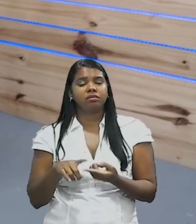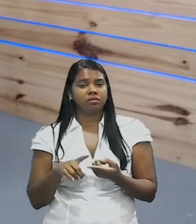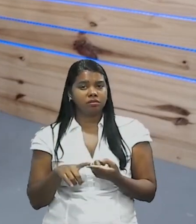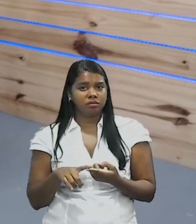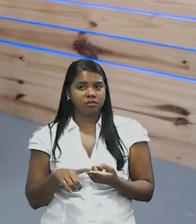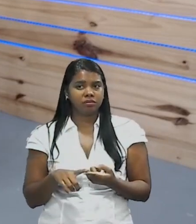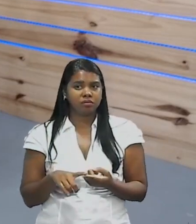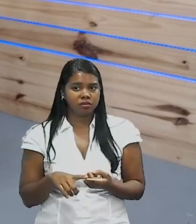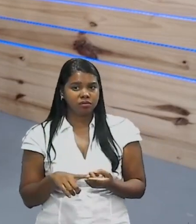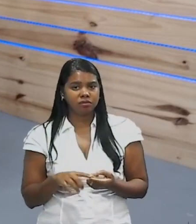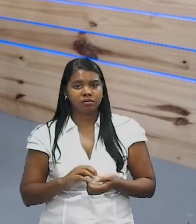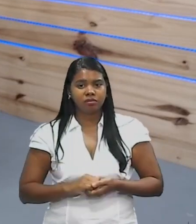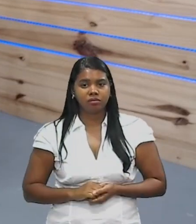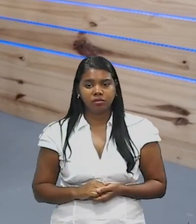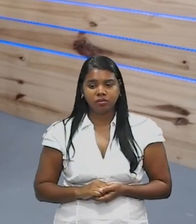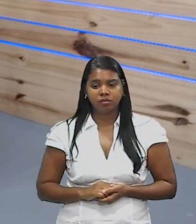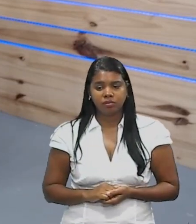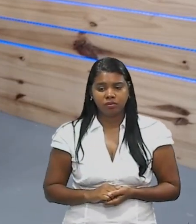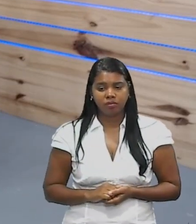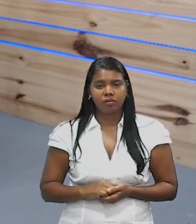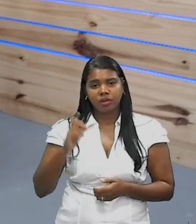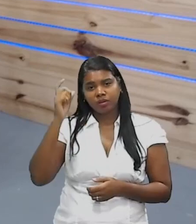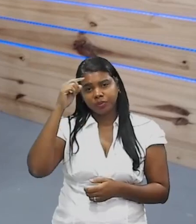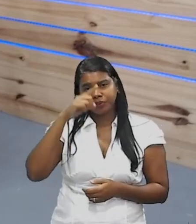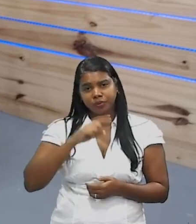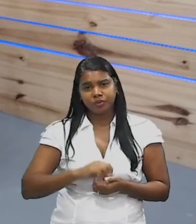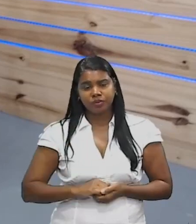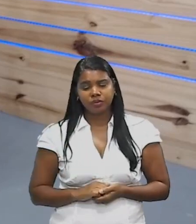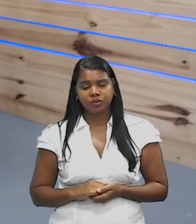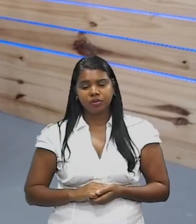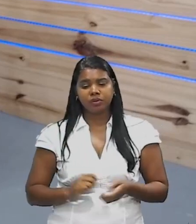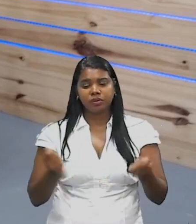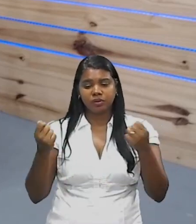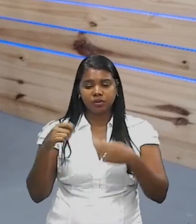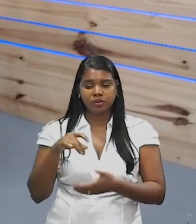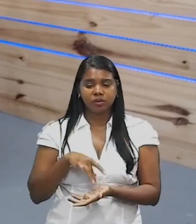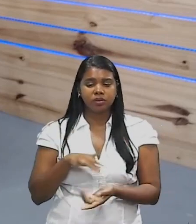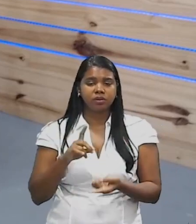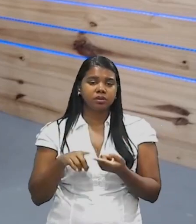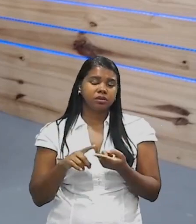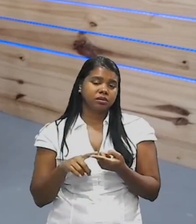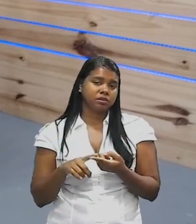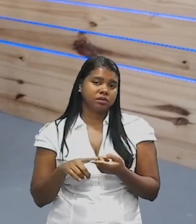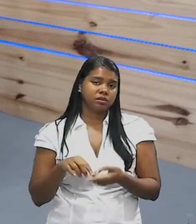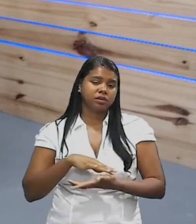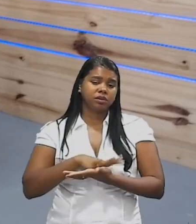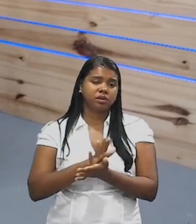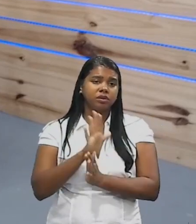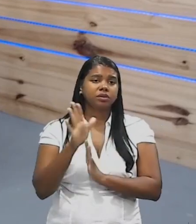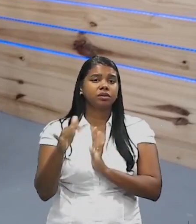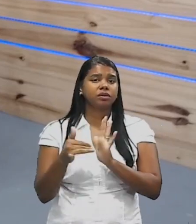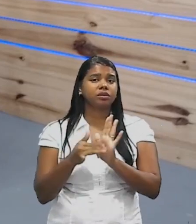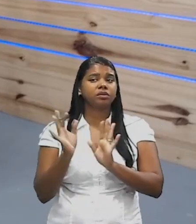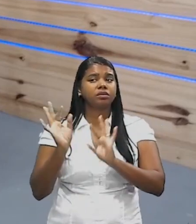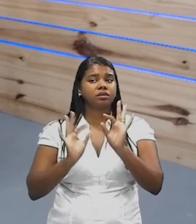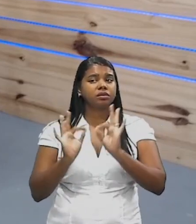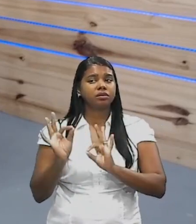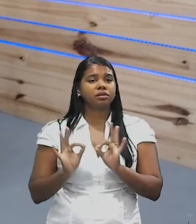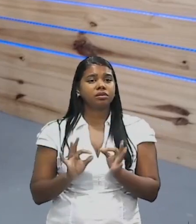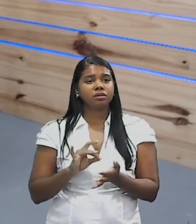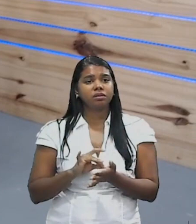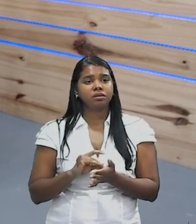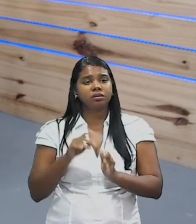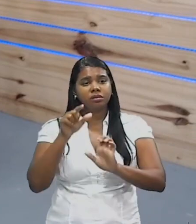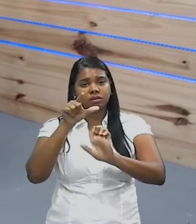alguma condição de contorno, isso é muito complicado, né? Sim. Que pode jogar por água abaixo todo o trabalho, né, que a